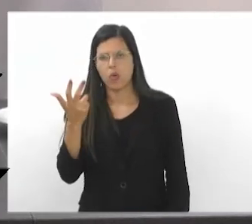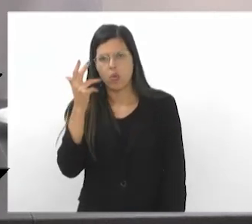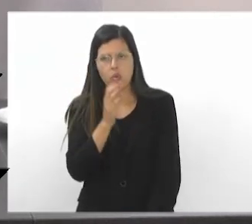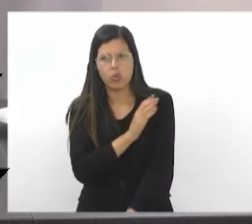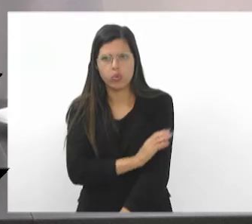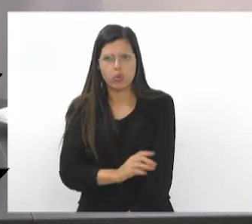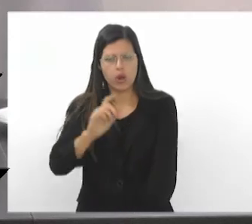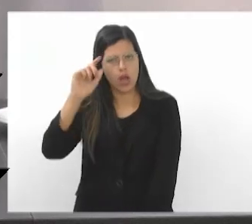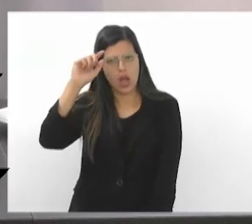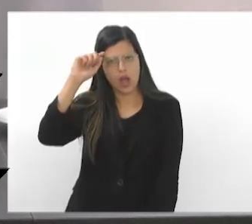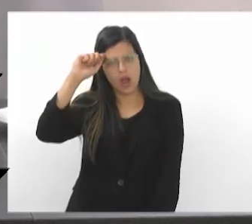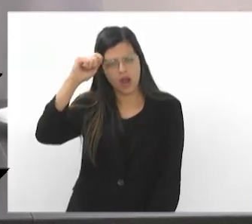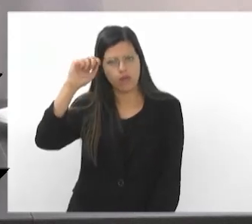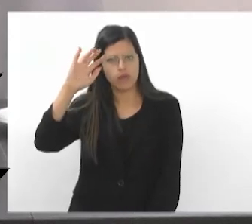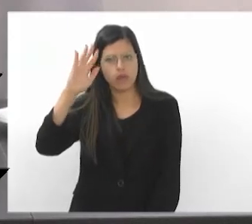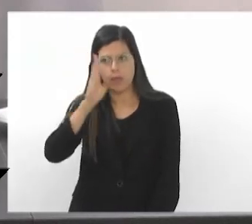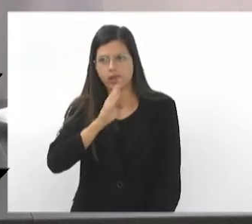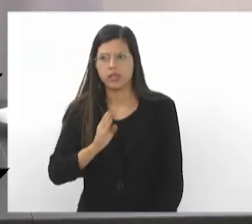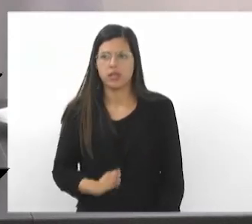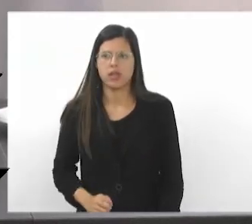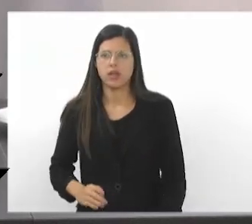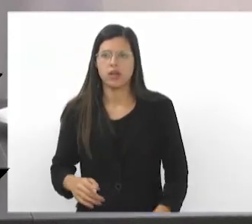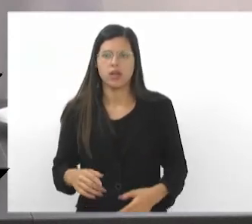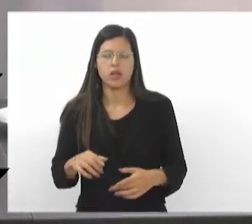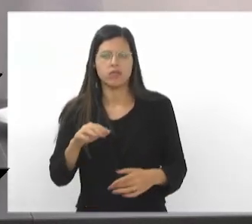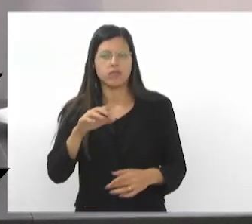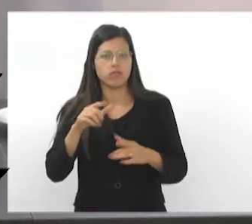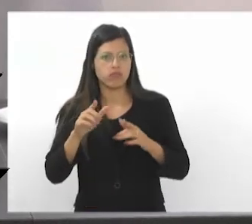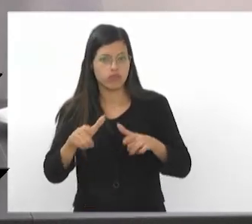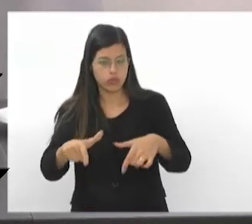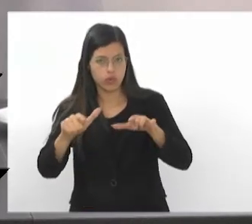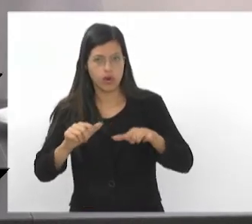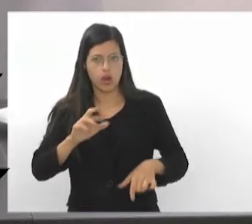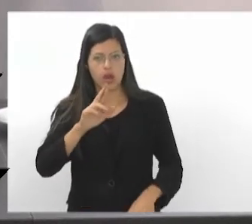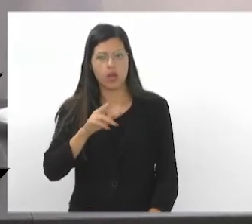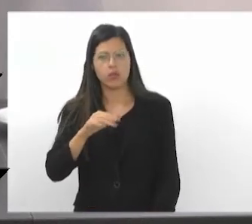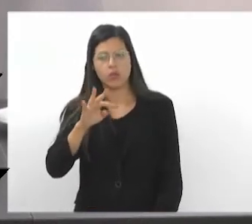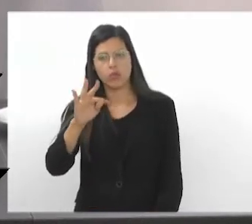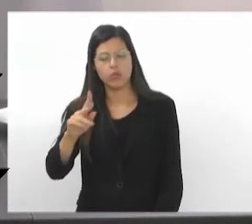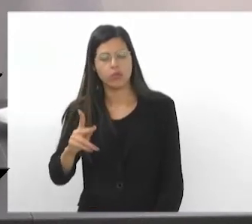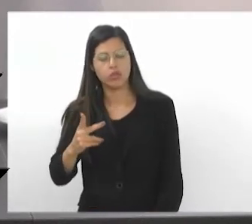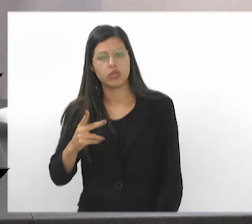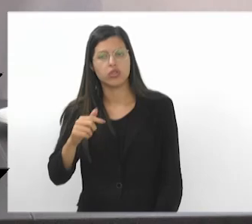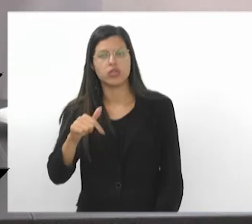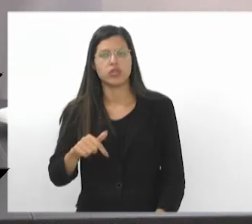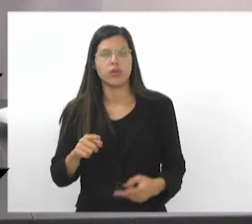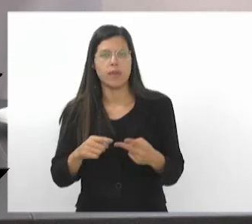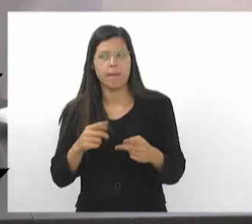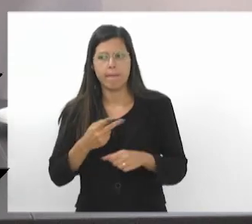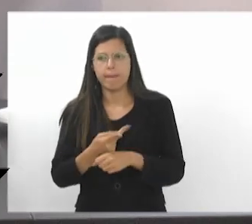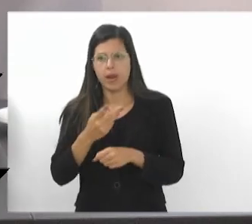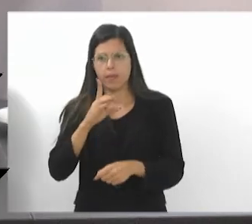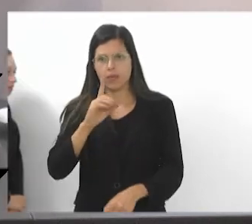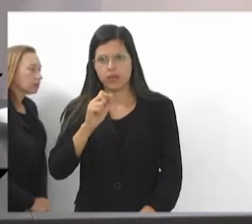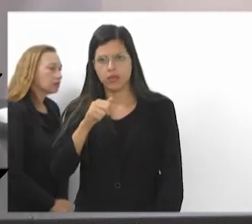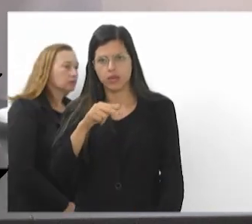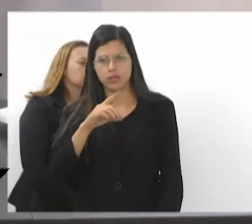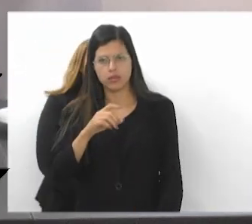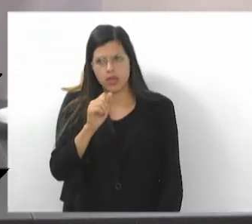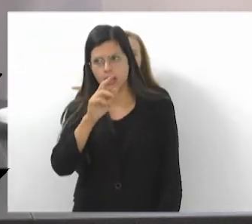Temos o diploma Abdias Nascimento, diploma Ruth de Souza, prêmio Dandara. Depois